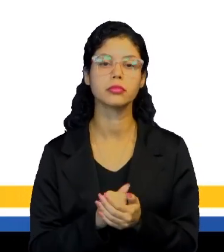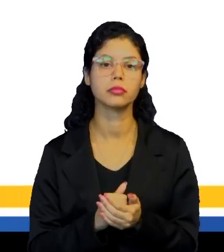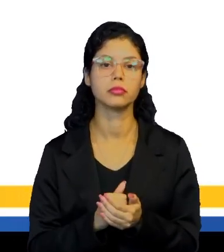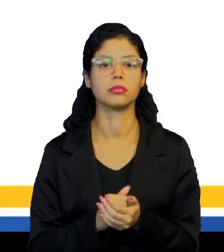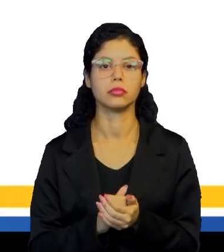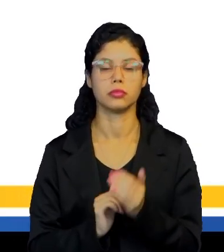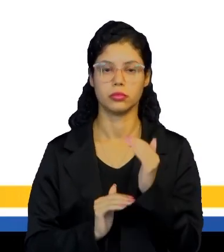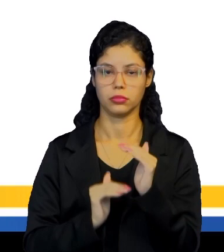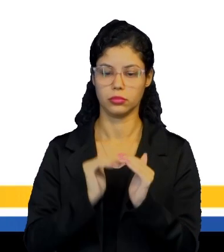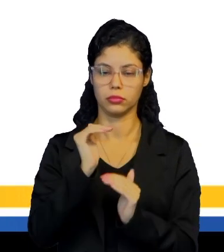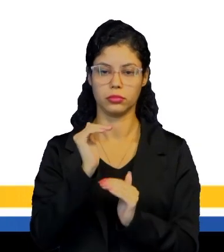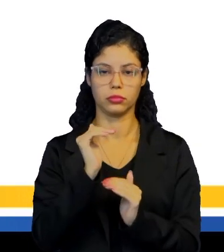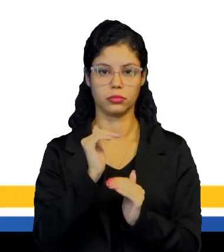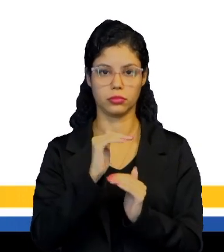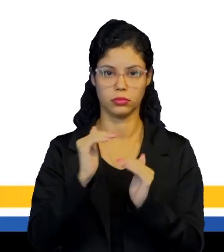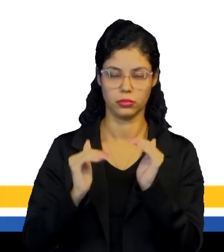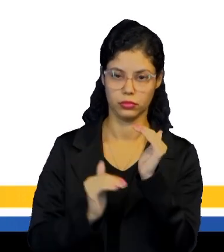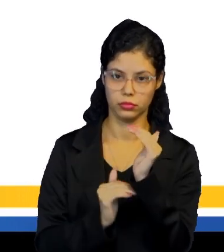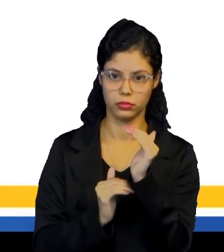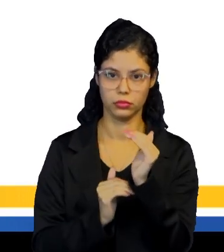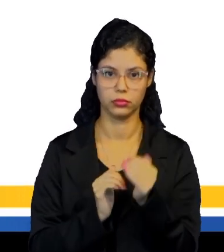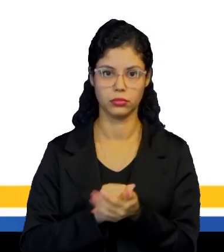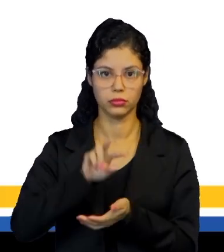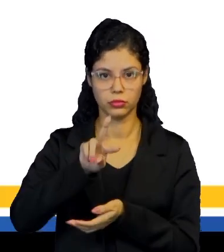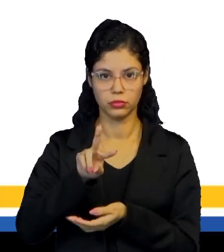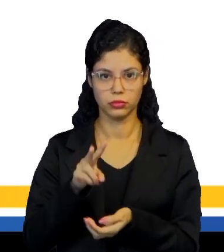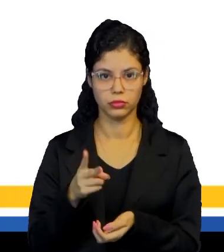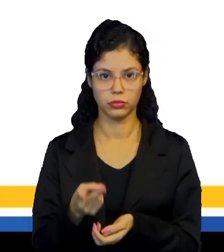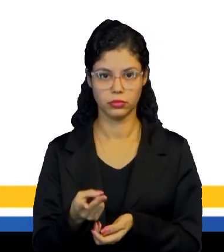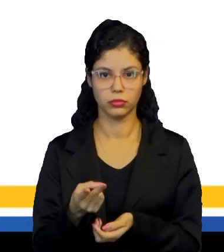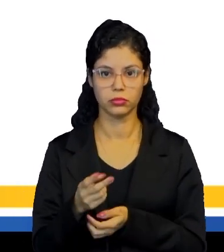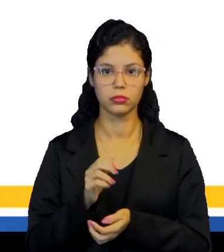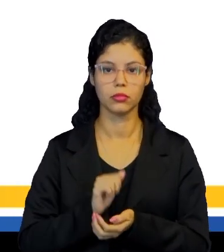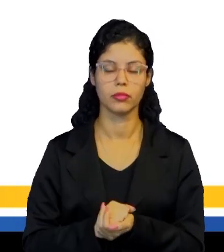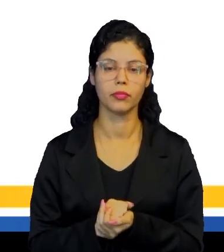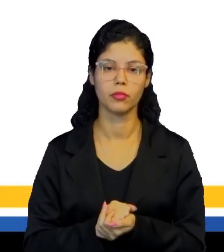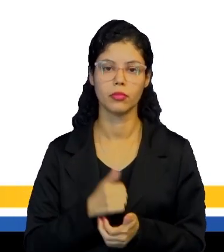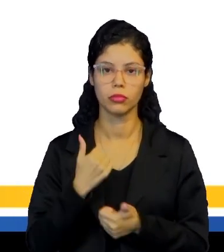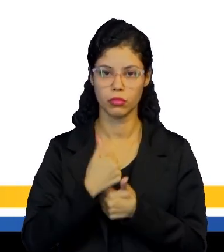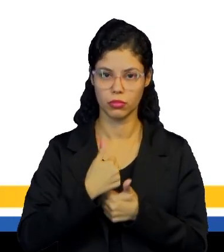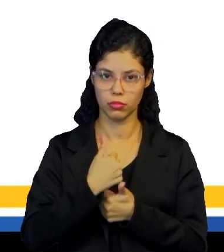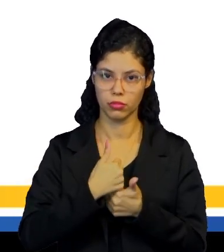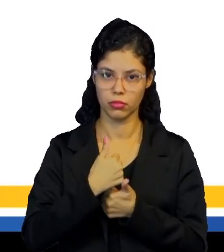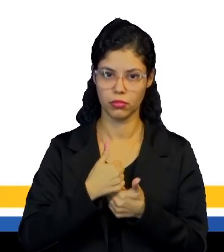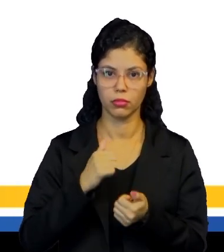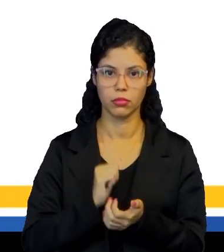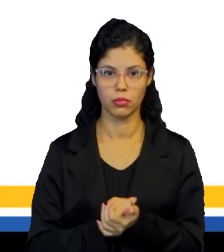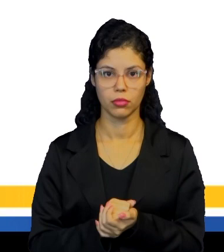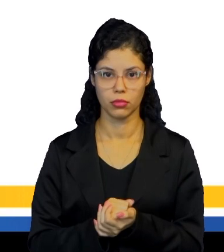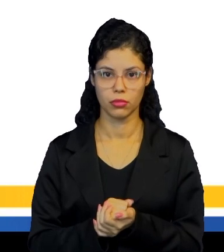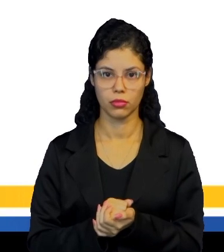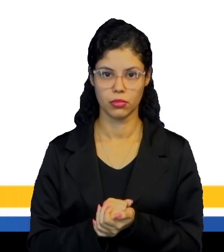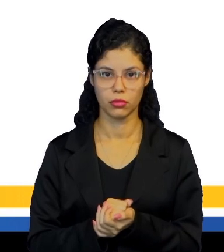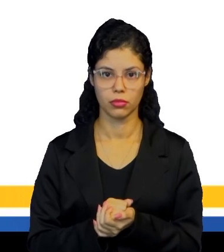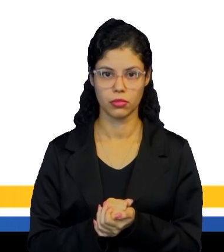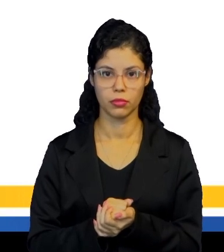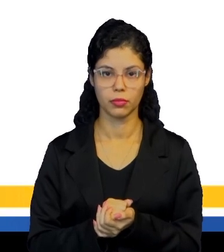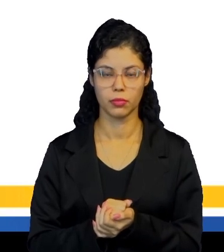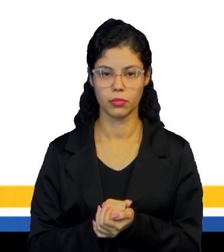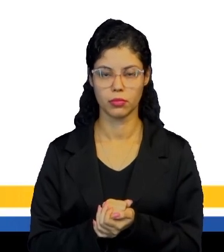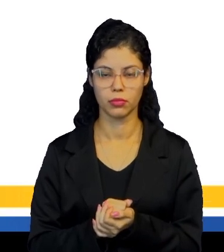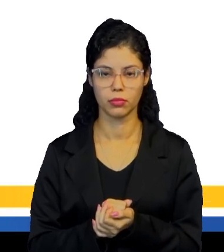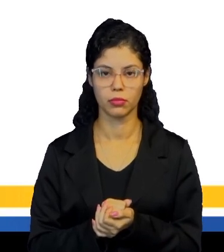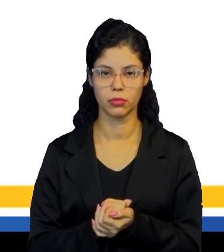sobe eo outro Desce tá então nós temos aí a substituição ou seja está invertendo